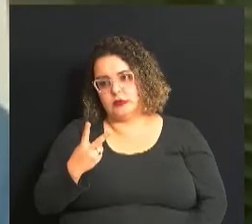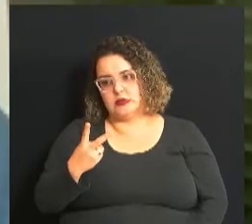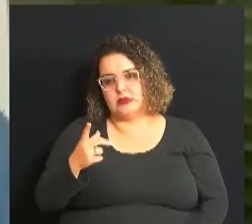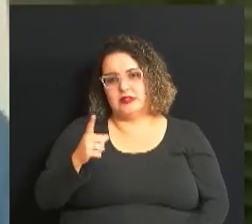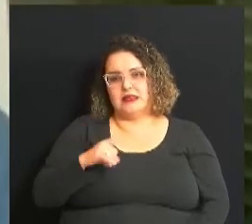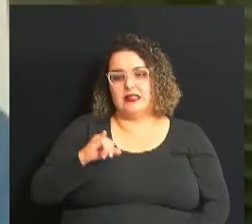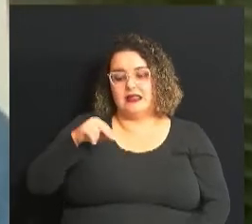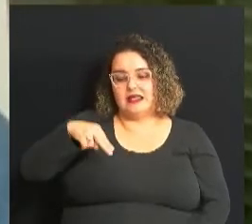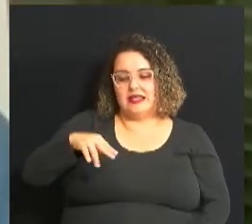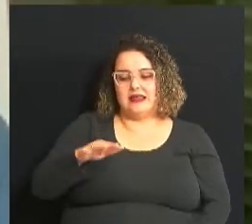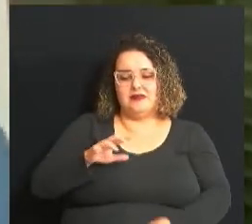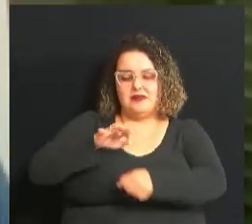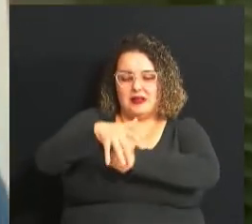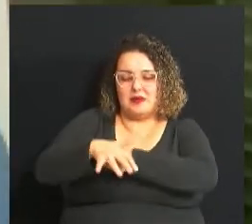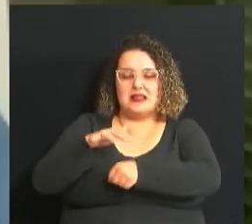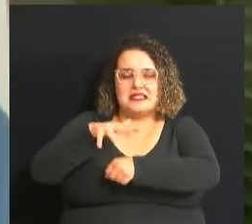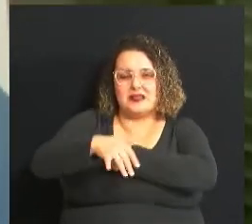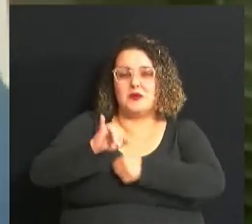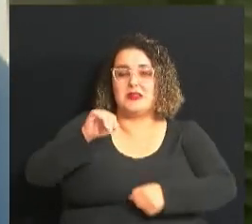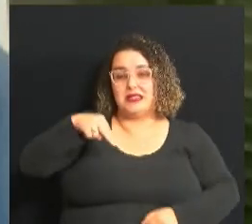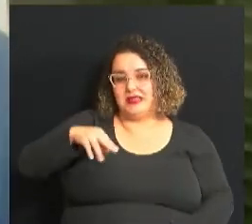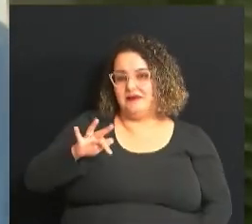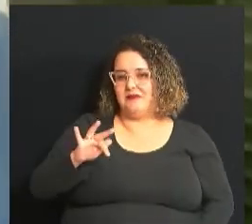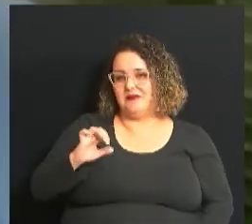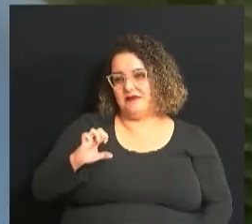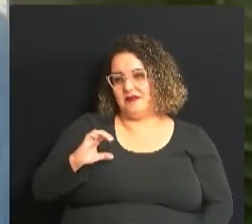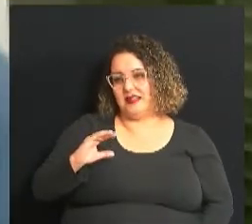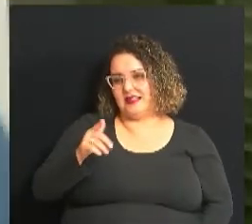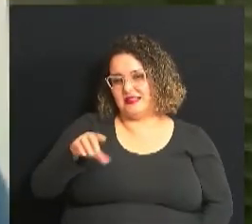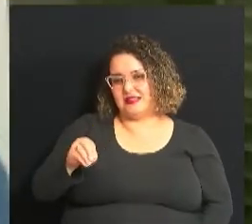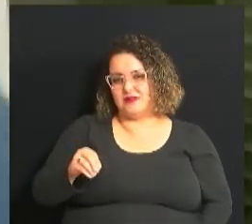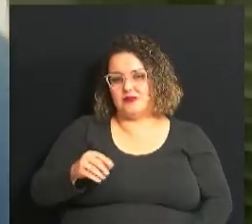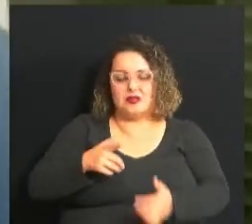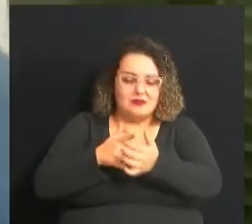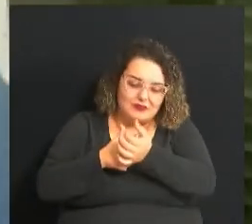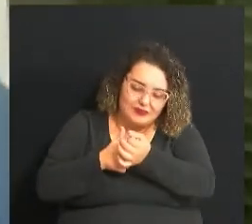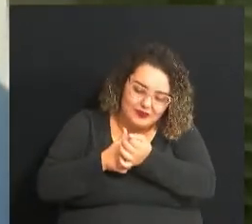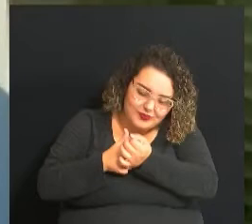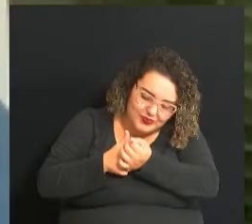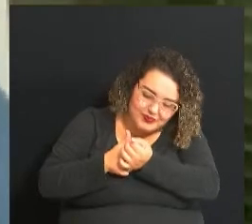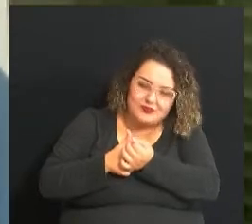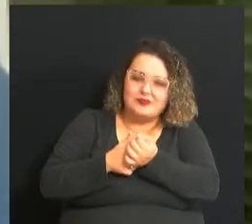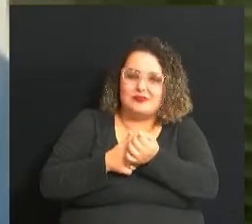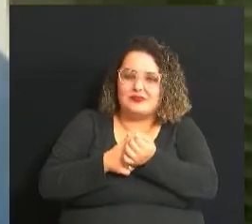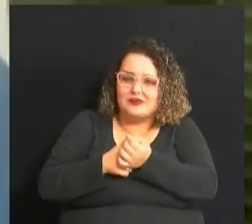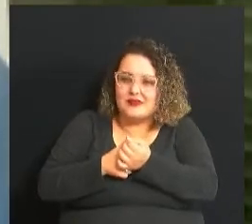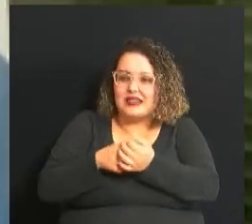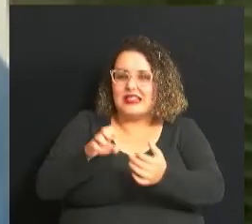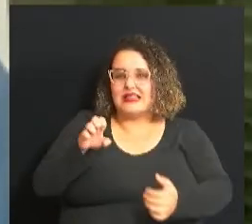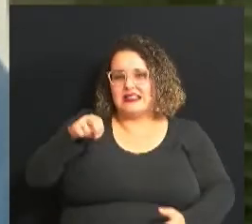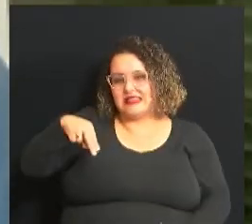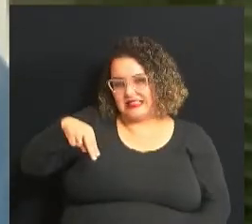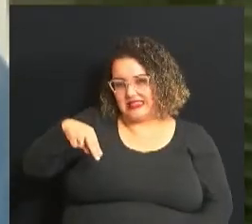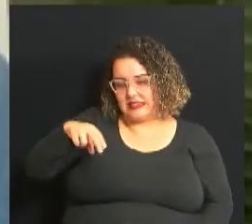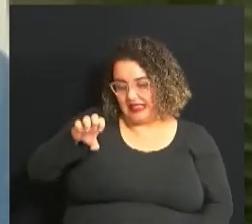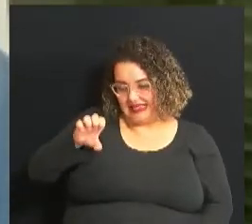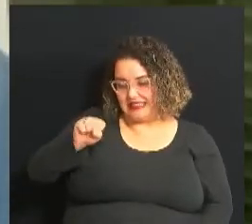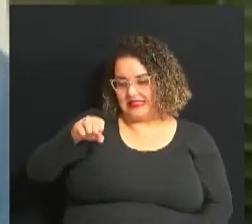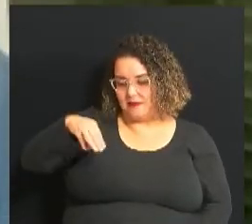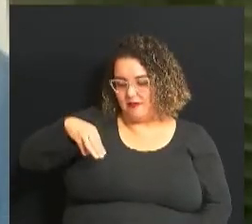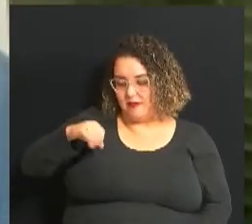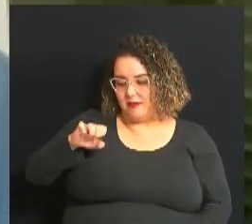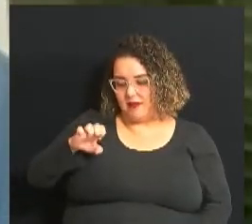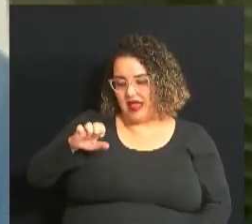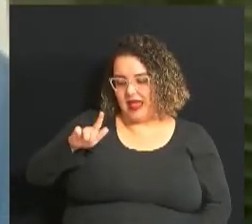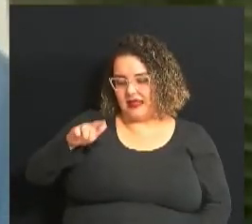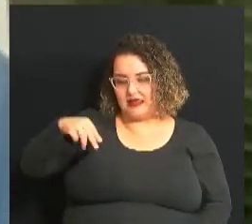inflamação e infecção, porque não expõe a cabeça do pênis e esse esmegma começa a dar problema de inflamação já